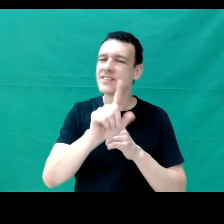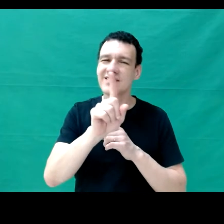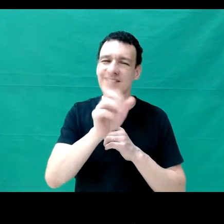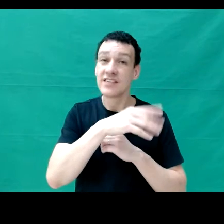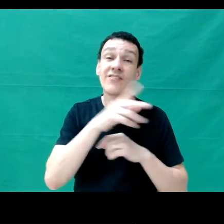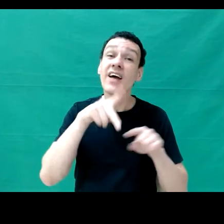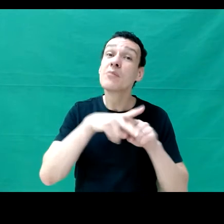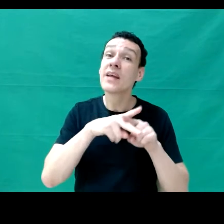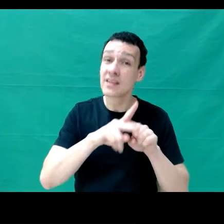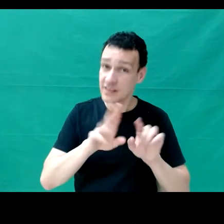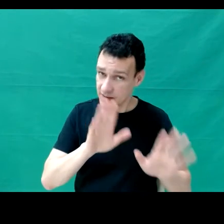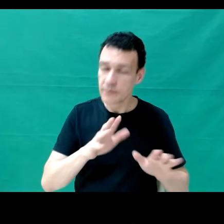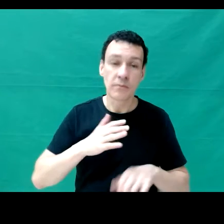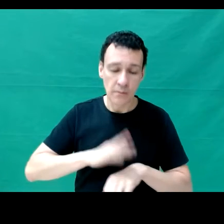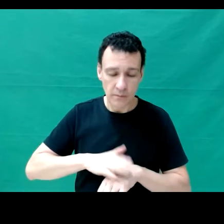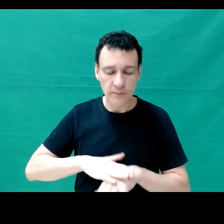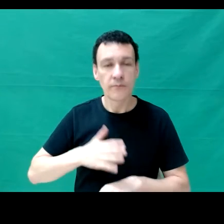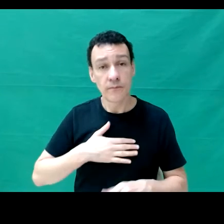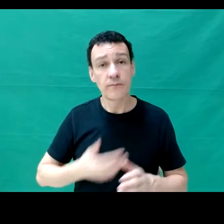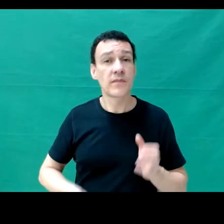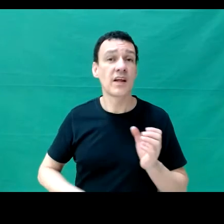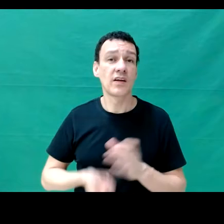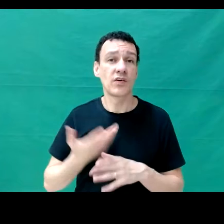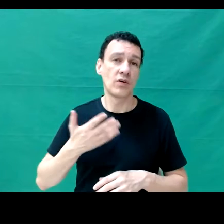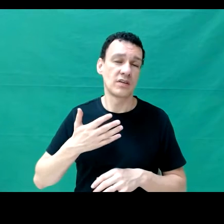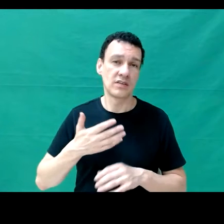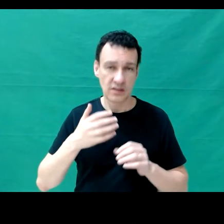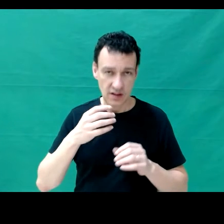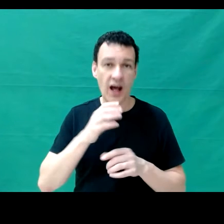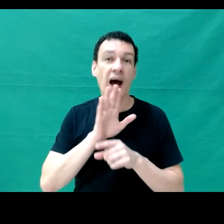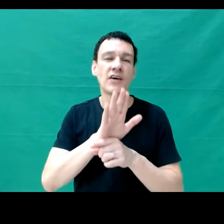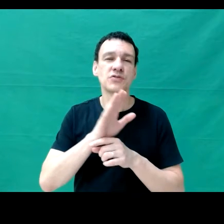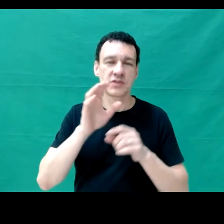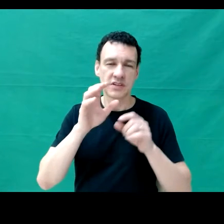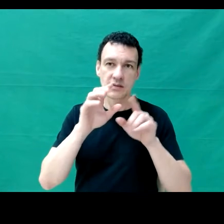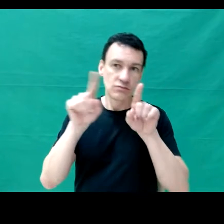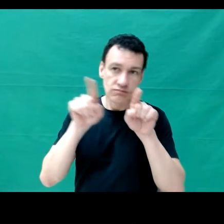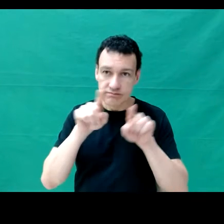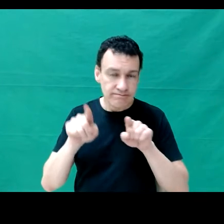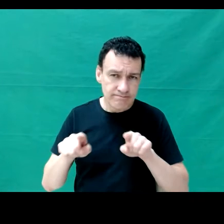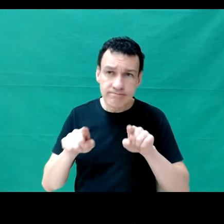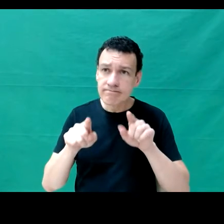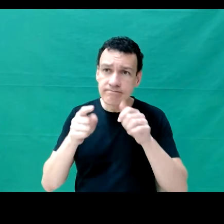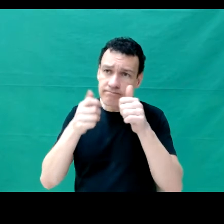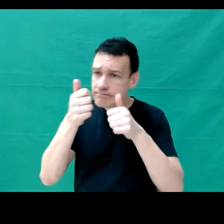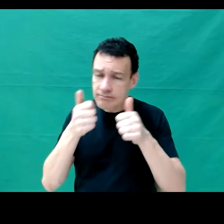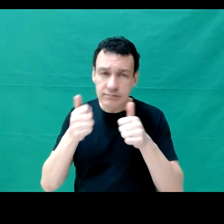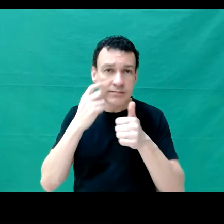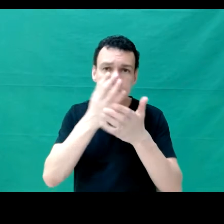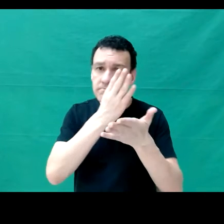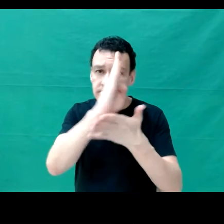foram criadas por mim, né, que são validadores, né, de acessibilidade,